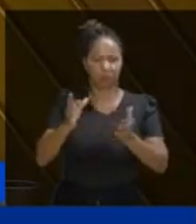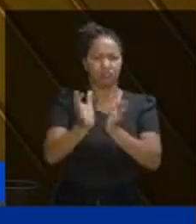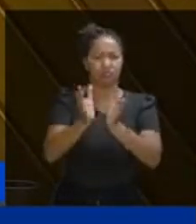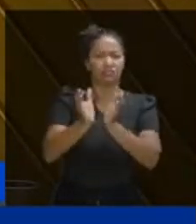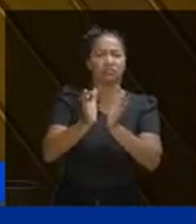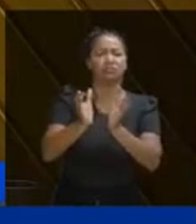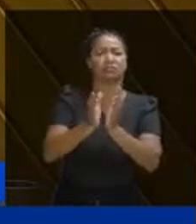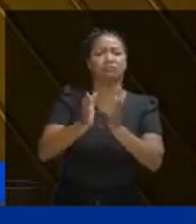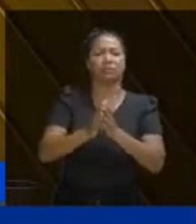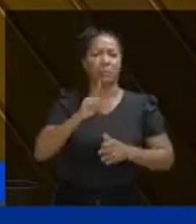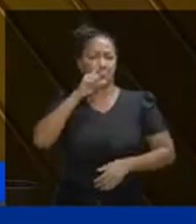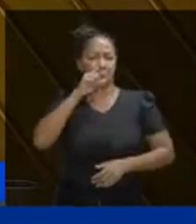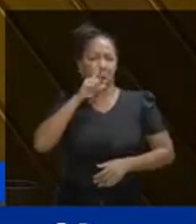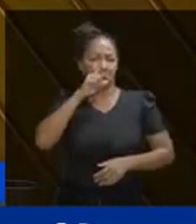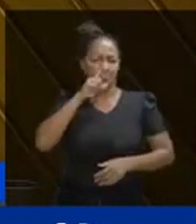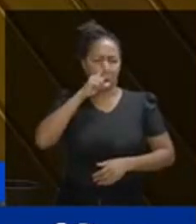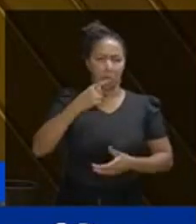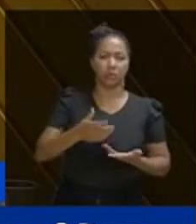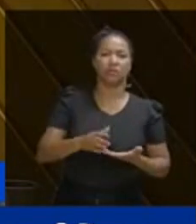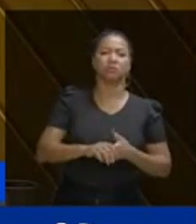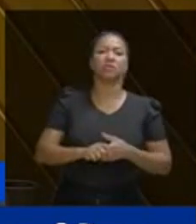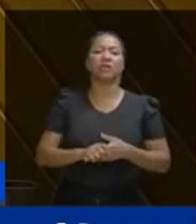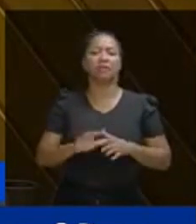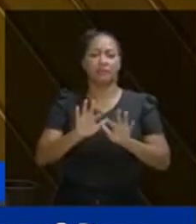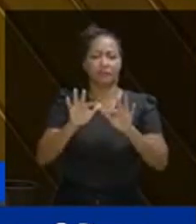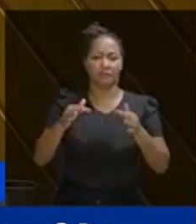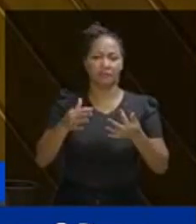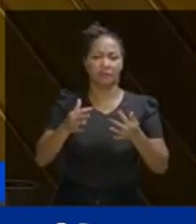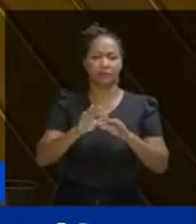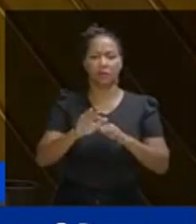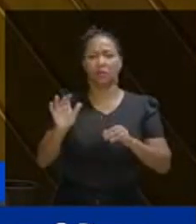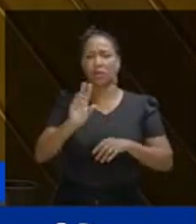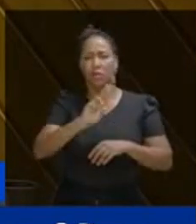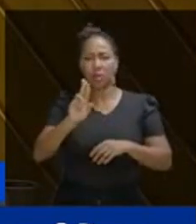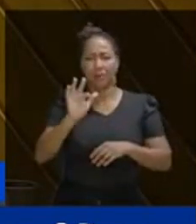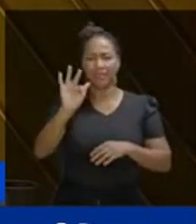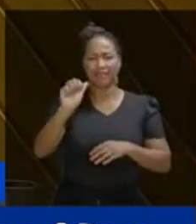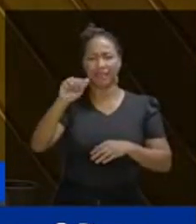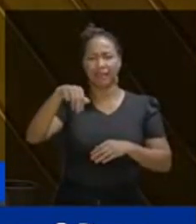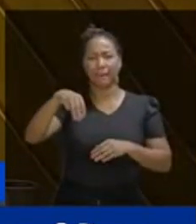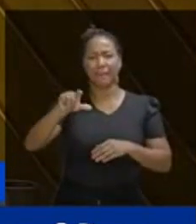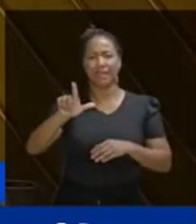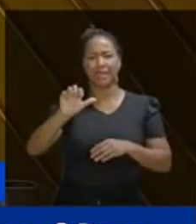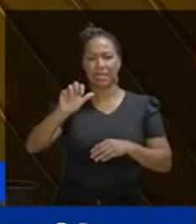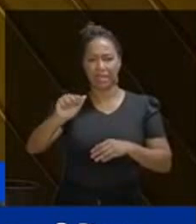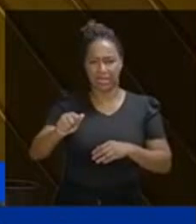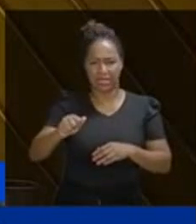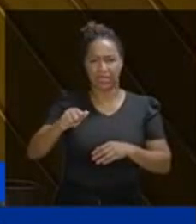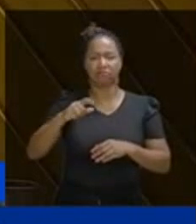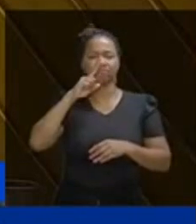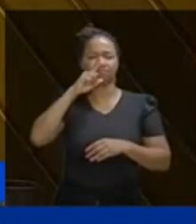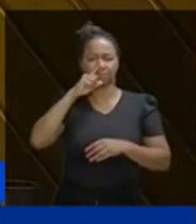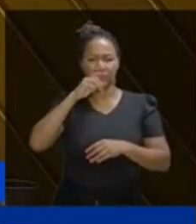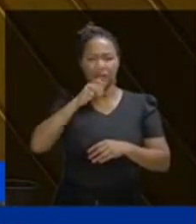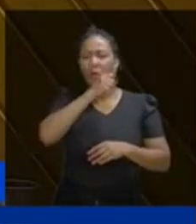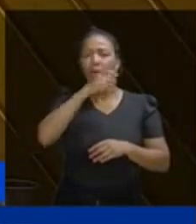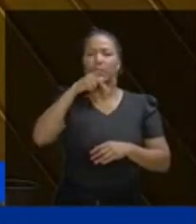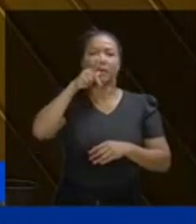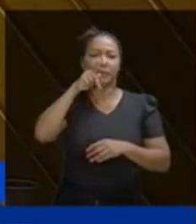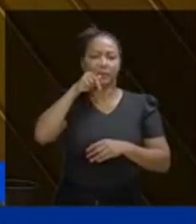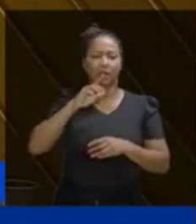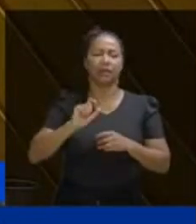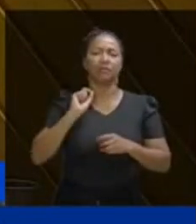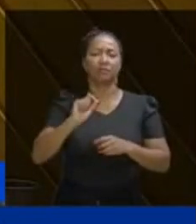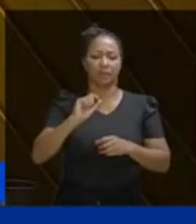foco no juiz Samuel Gonçalves. Família Terror do Amapá, com uso de violência ou ameaça a eleitores para captação ilícita